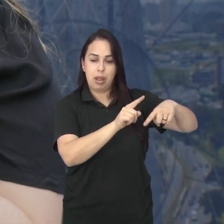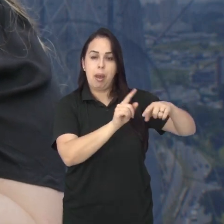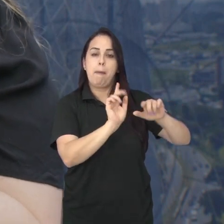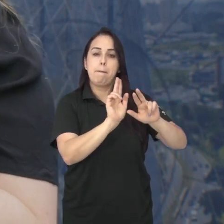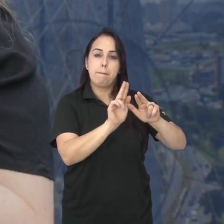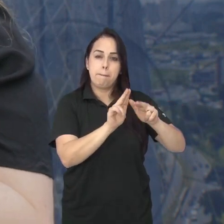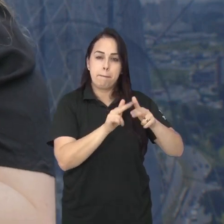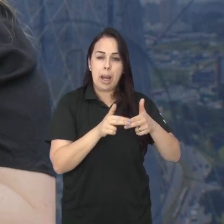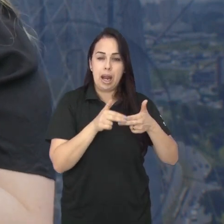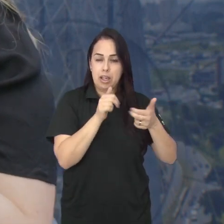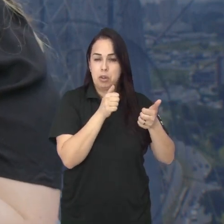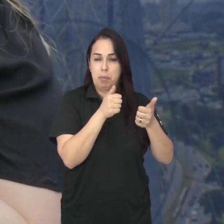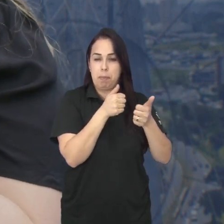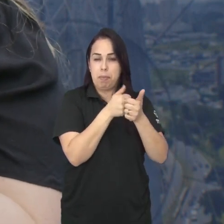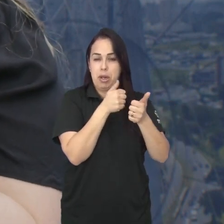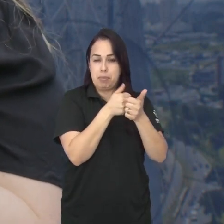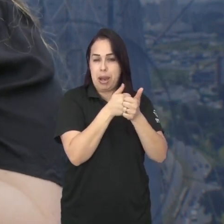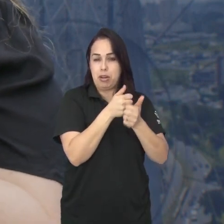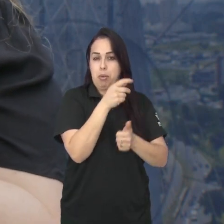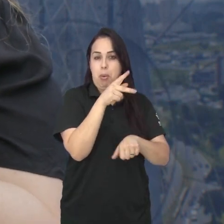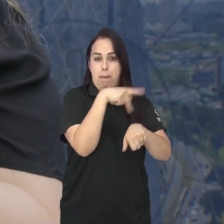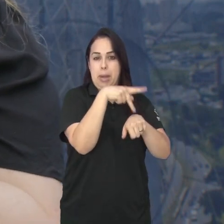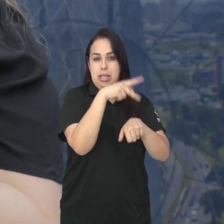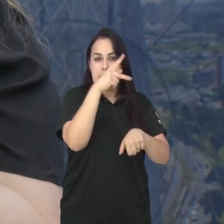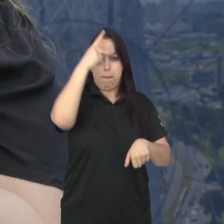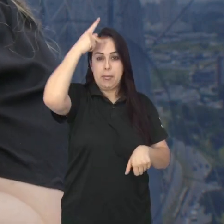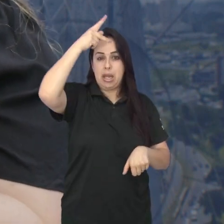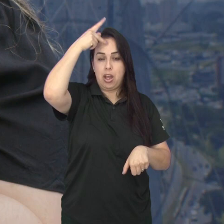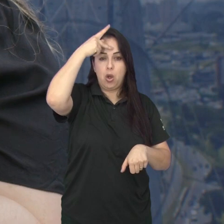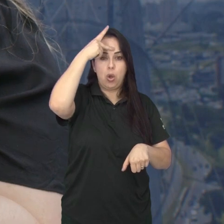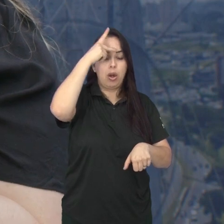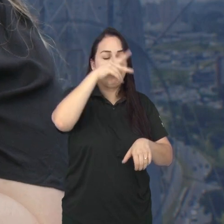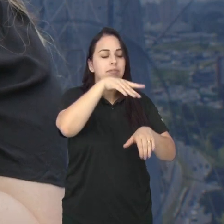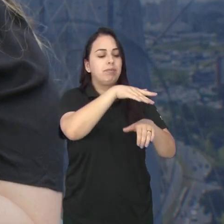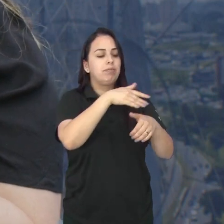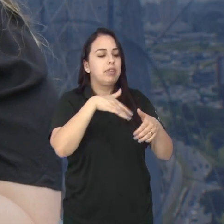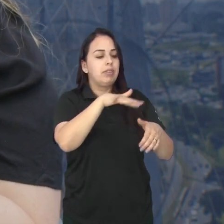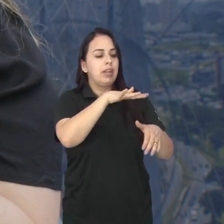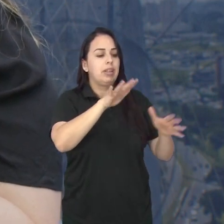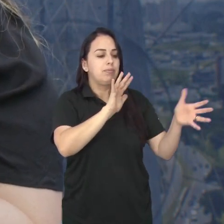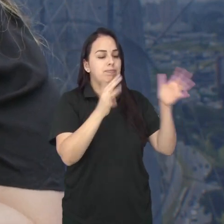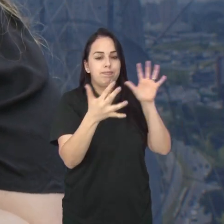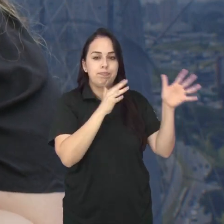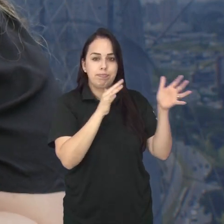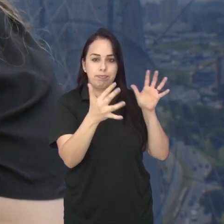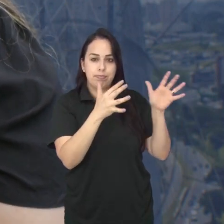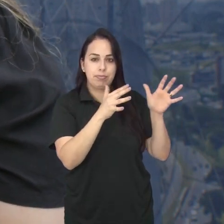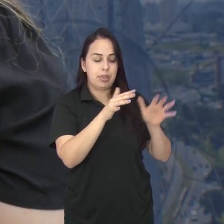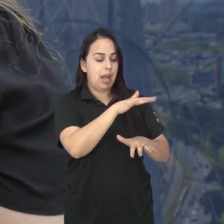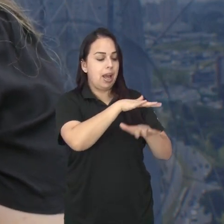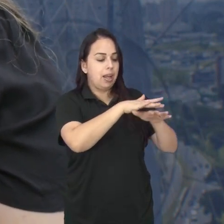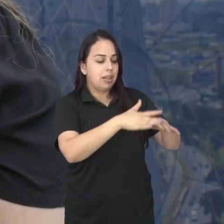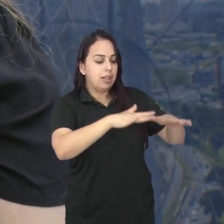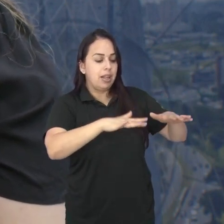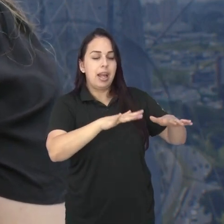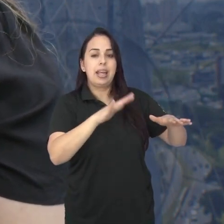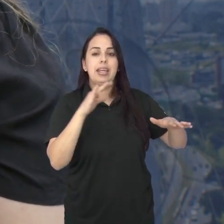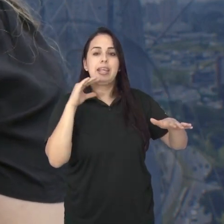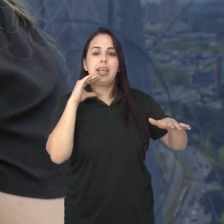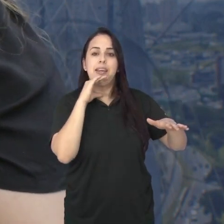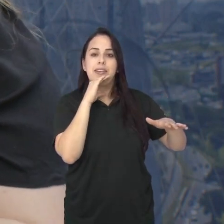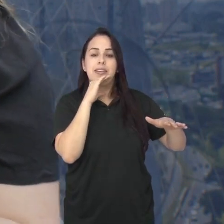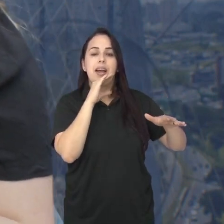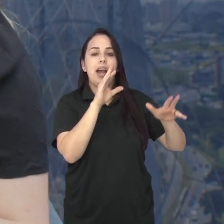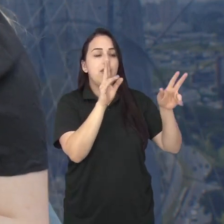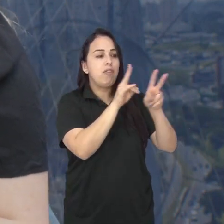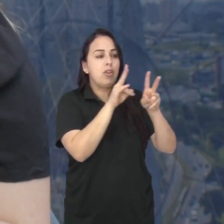ali do Pacífico, perto do Peru. E isso, o fato dele ficar mais quente, ele